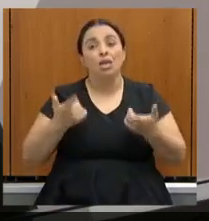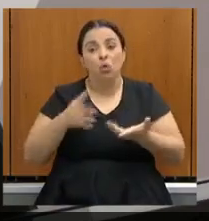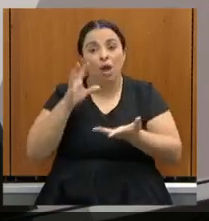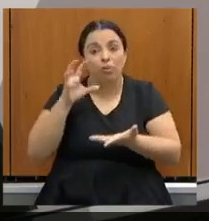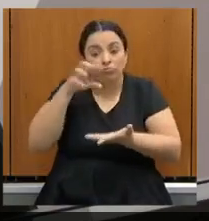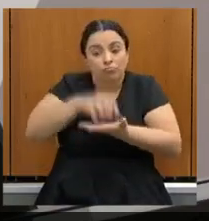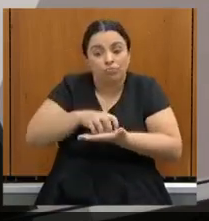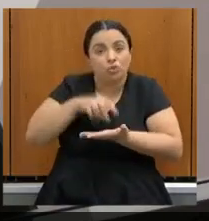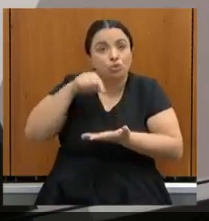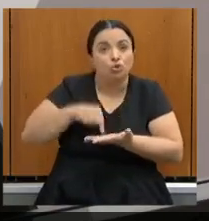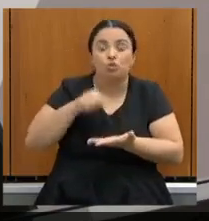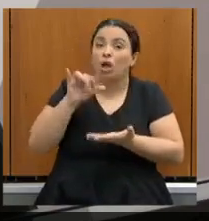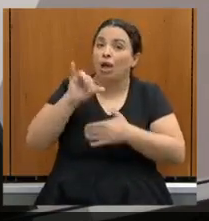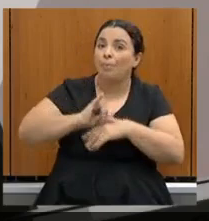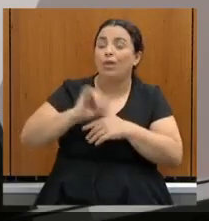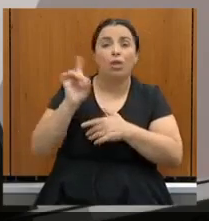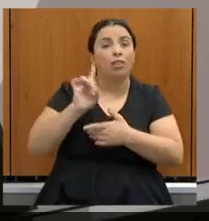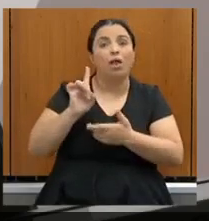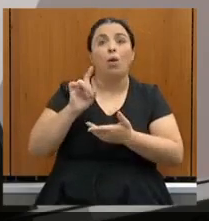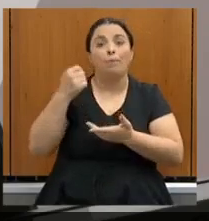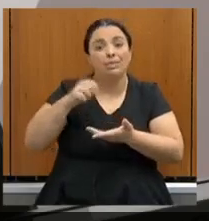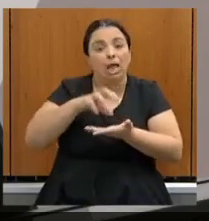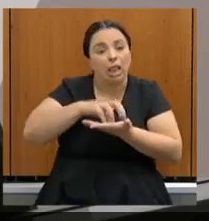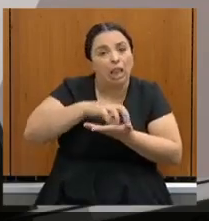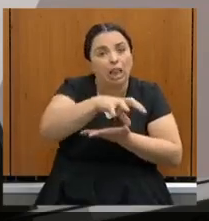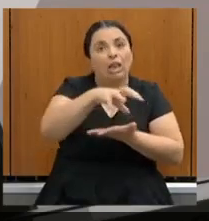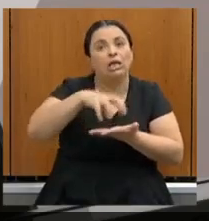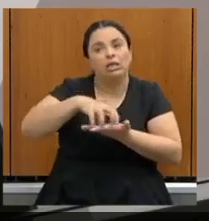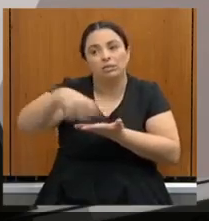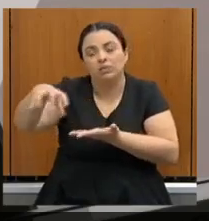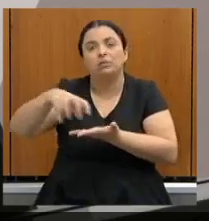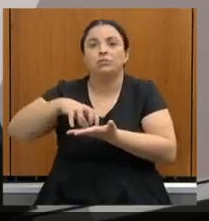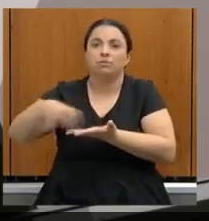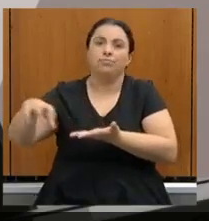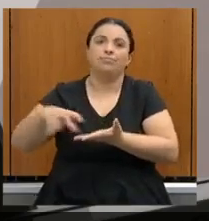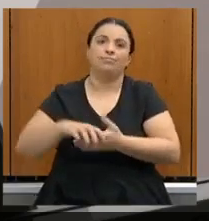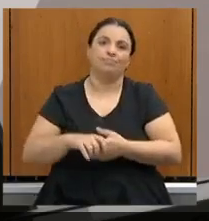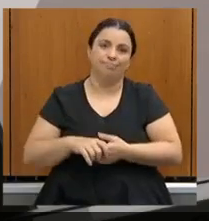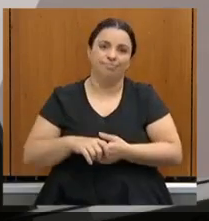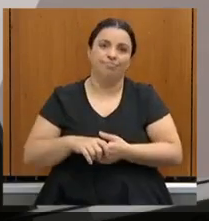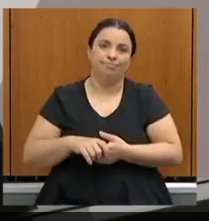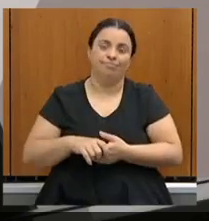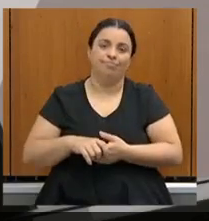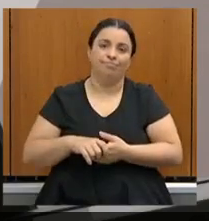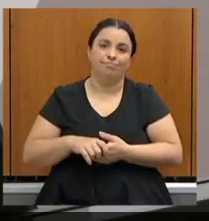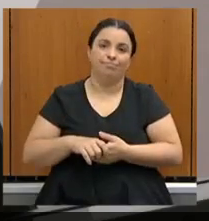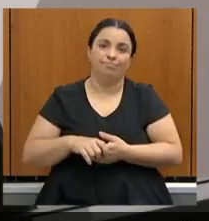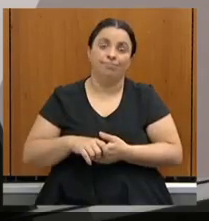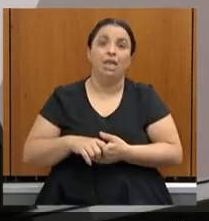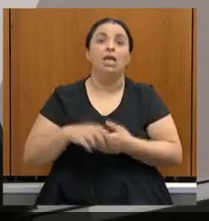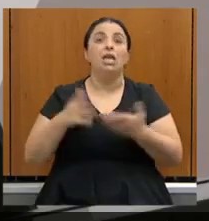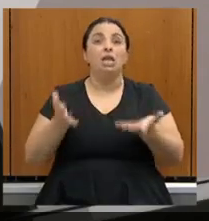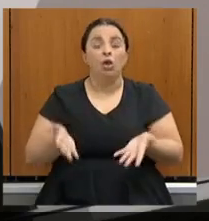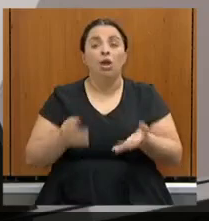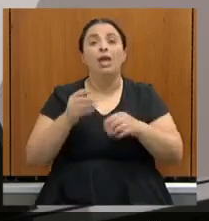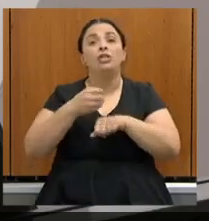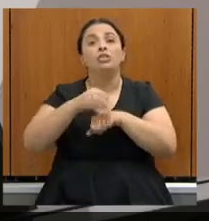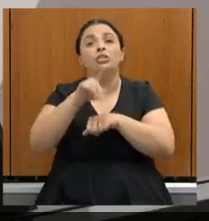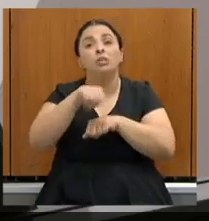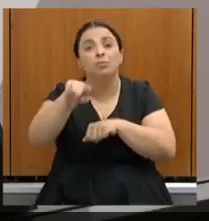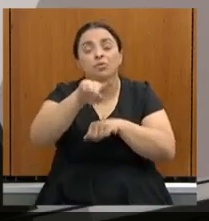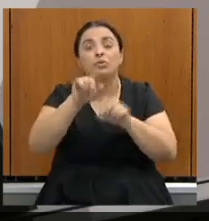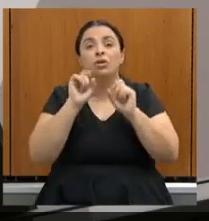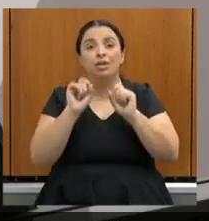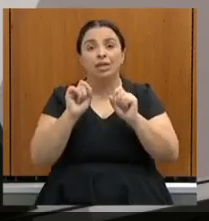recursos, a capital pede isso nas nossas conferências, e eu quero dizer para vocês que nesse